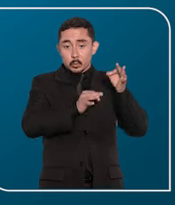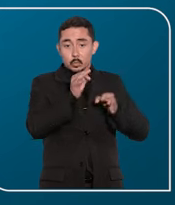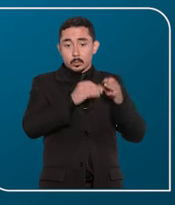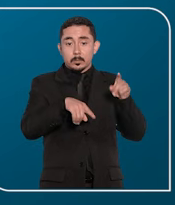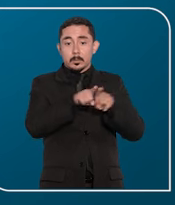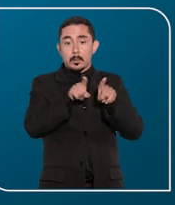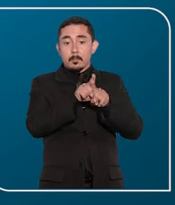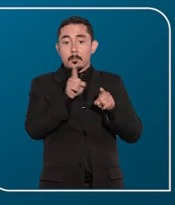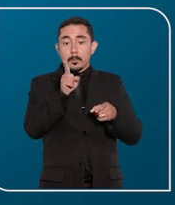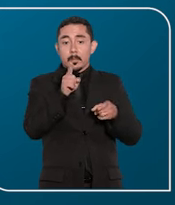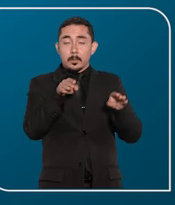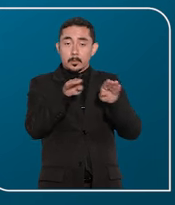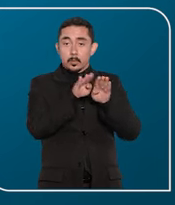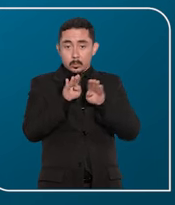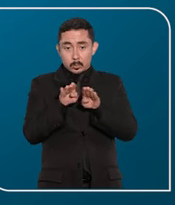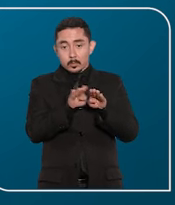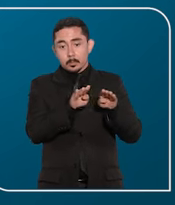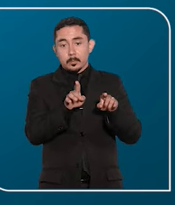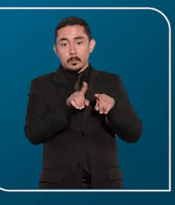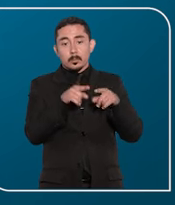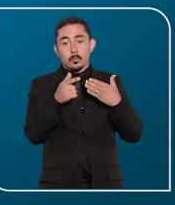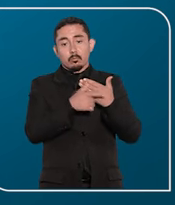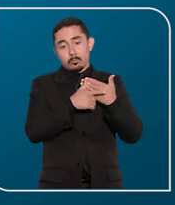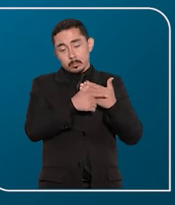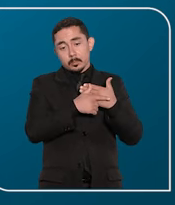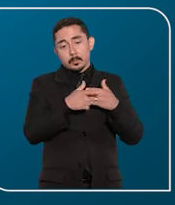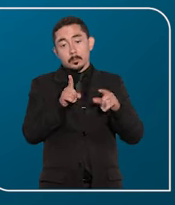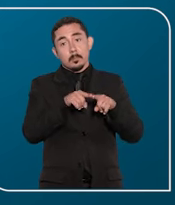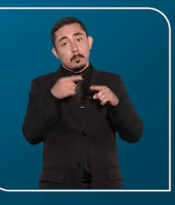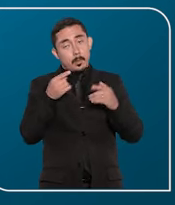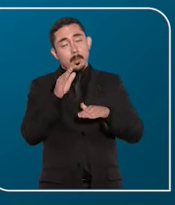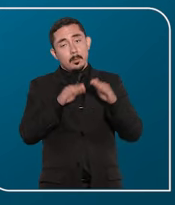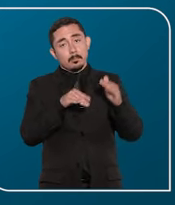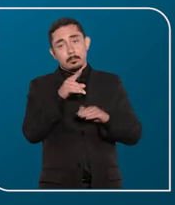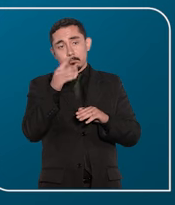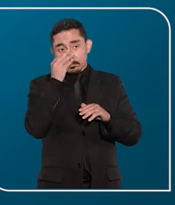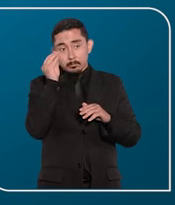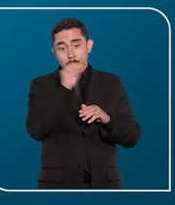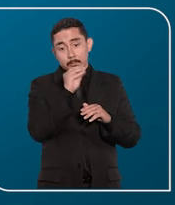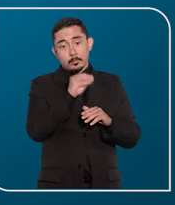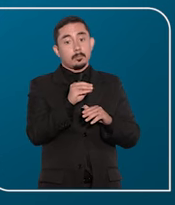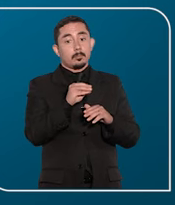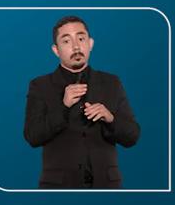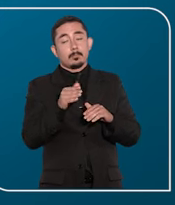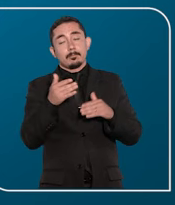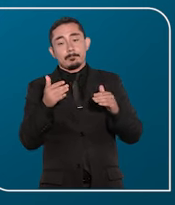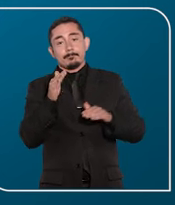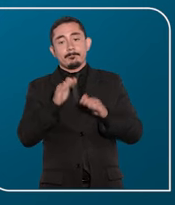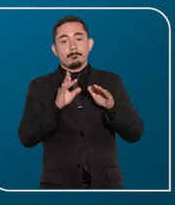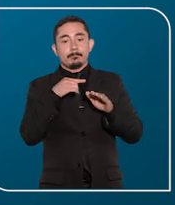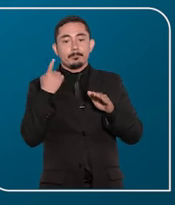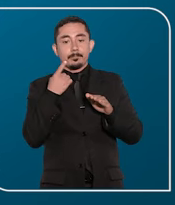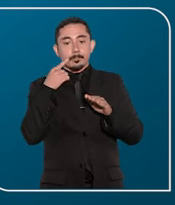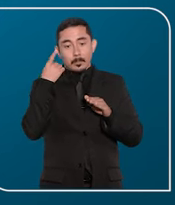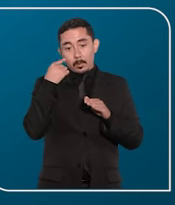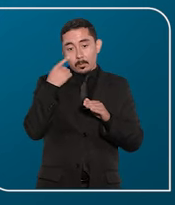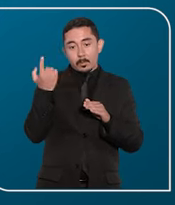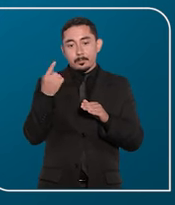sessão. Mas, efetivamente, a gente sabe que muitas vezes isso é ignorado e, infelizmente, nós advogados acabamos